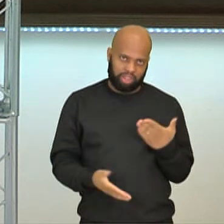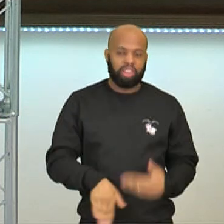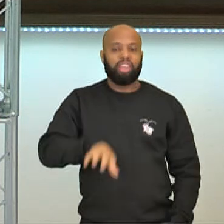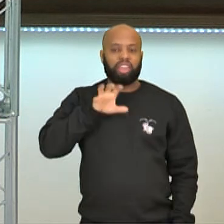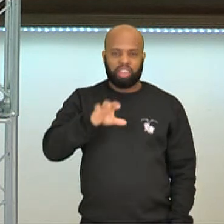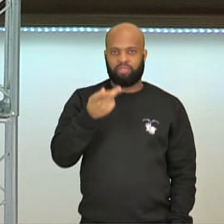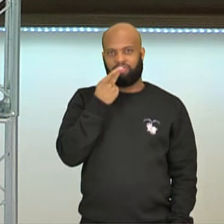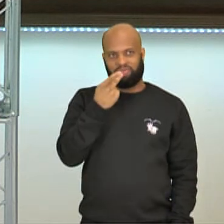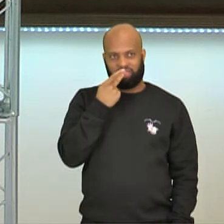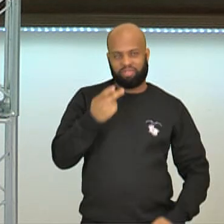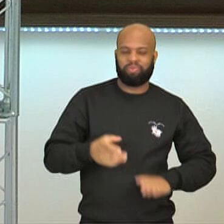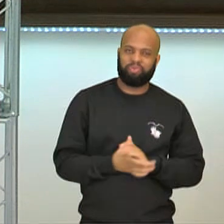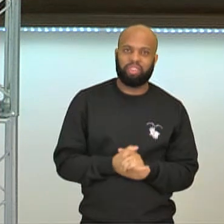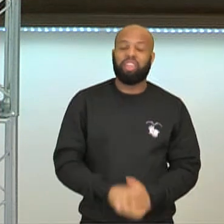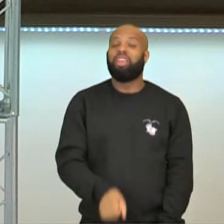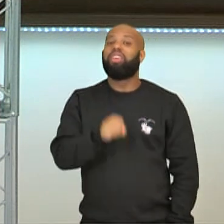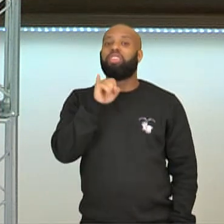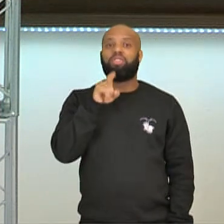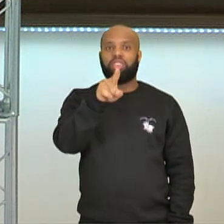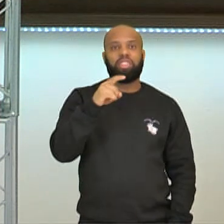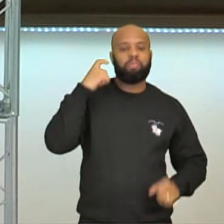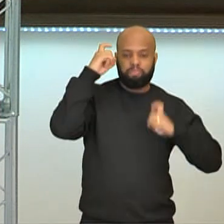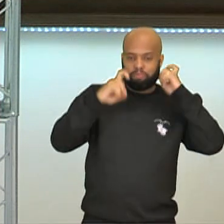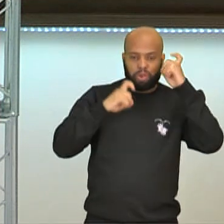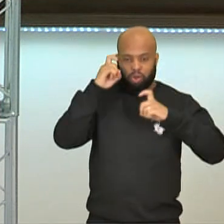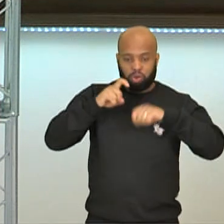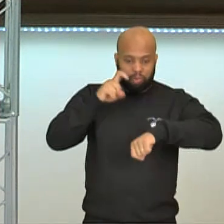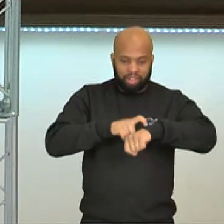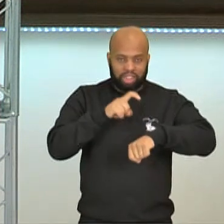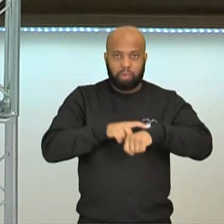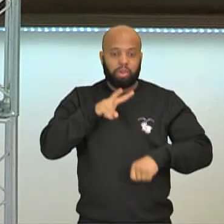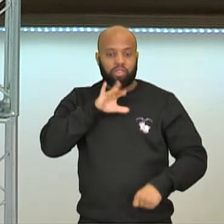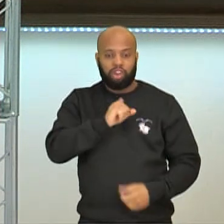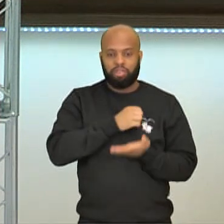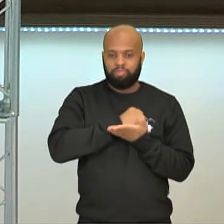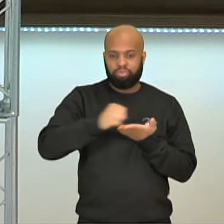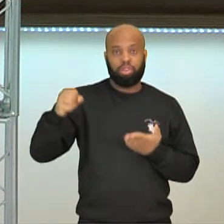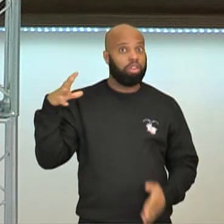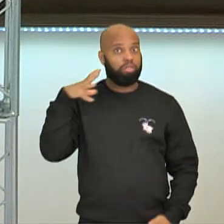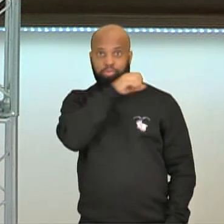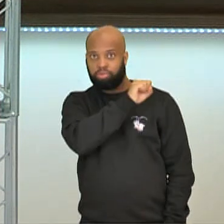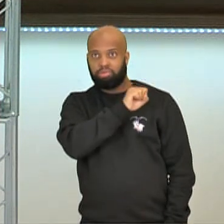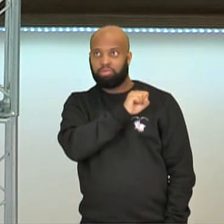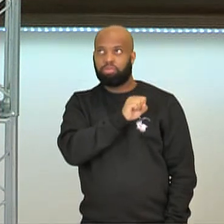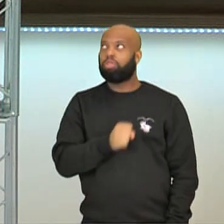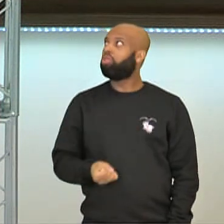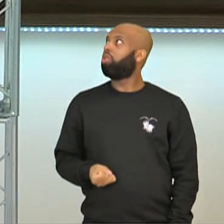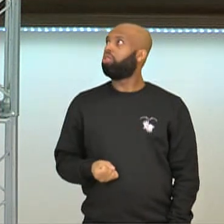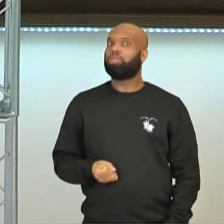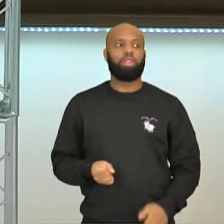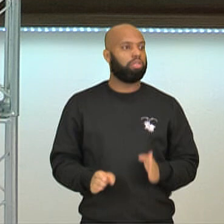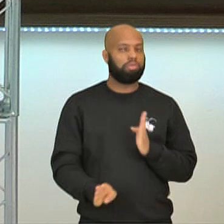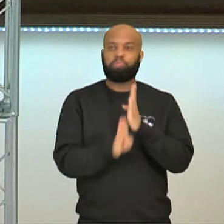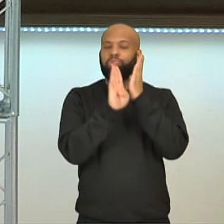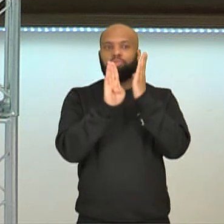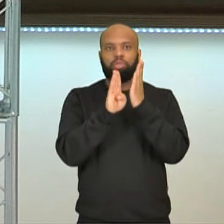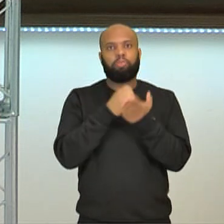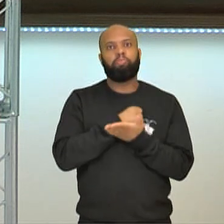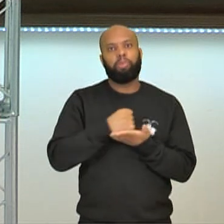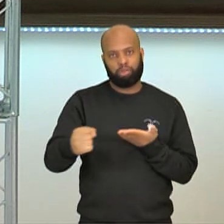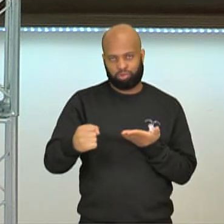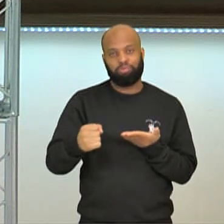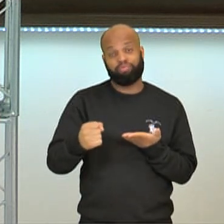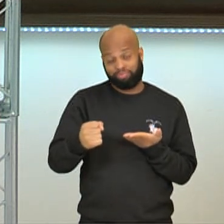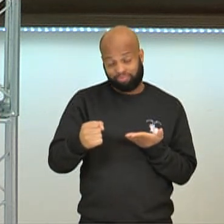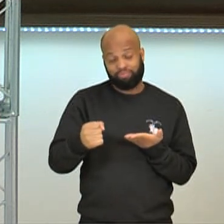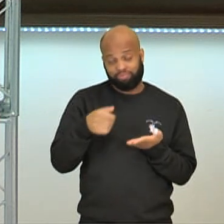que ele está dizendo, que se você ficar se preocupando muito com o tempo, ele vai passar muito rápido e quando você vê, já vai estar, vai ser muito tarde